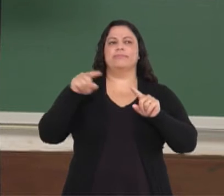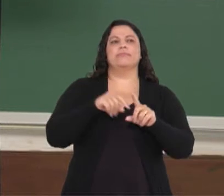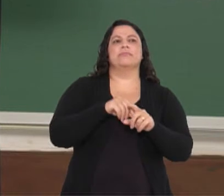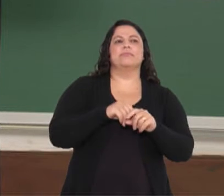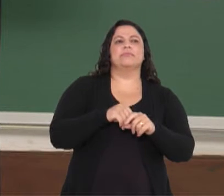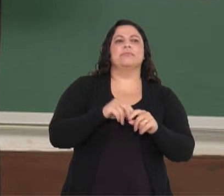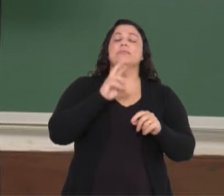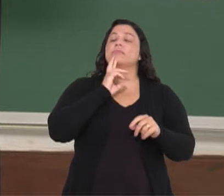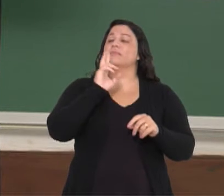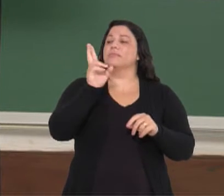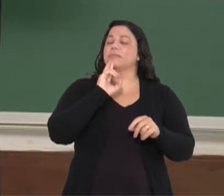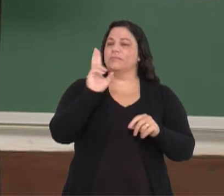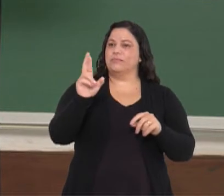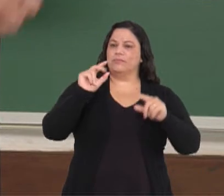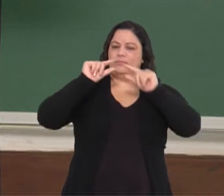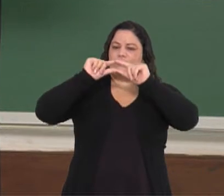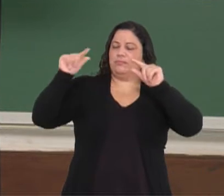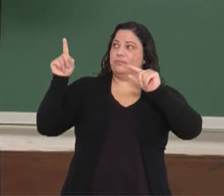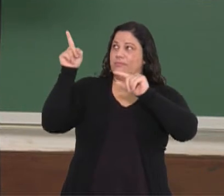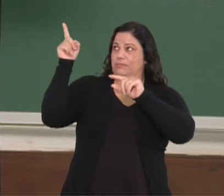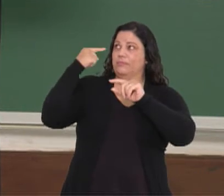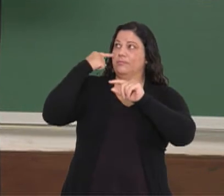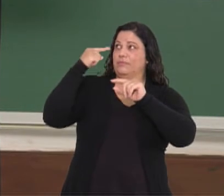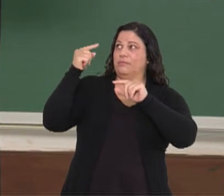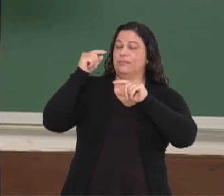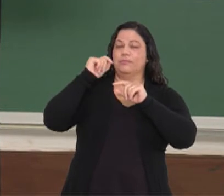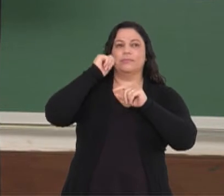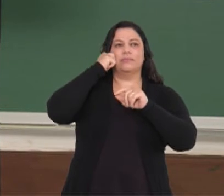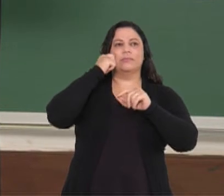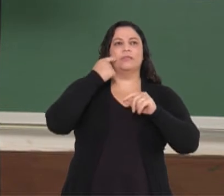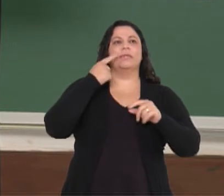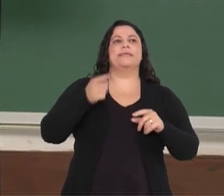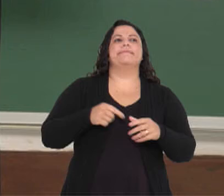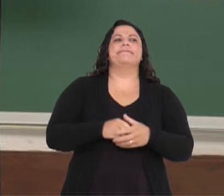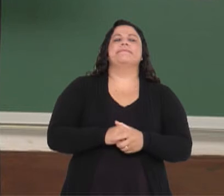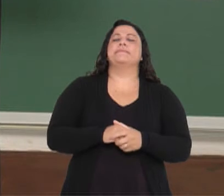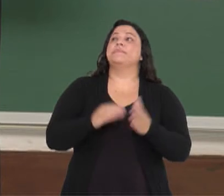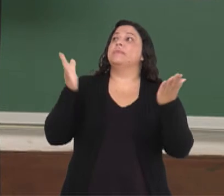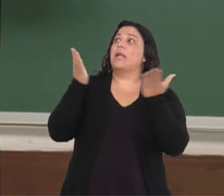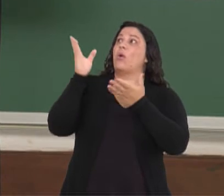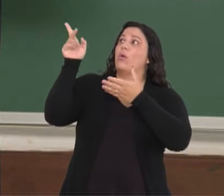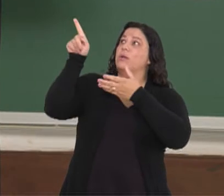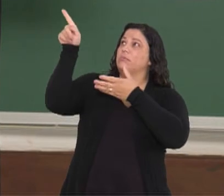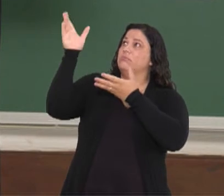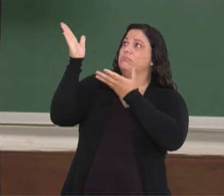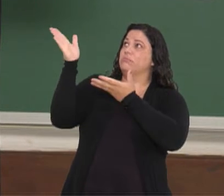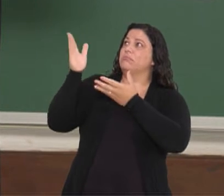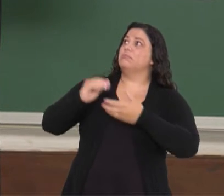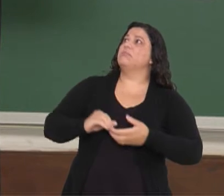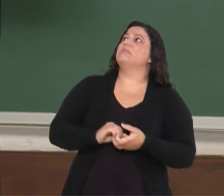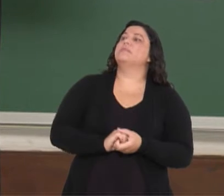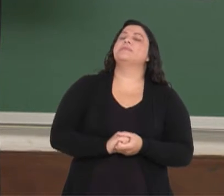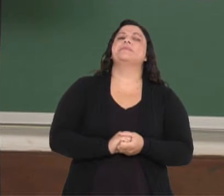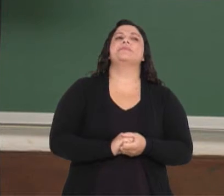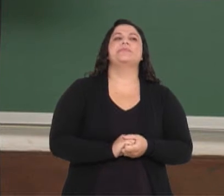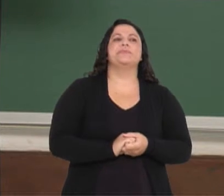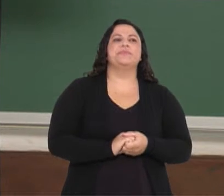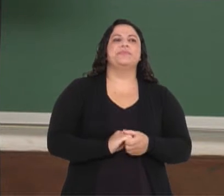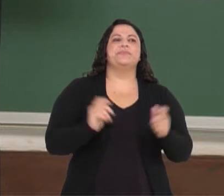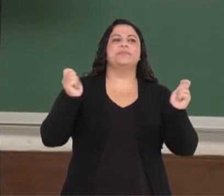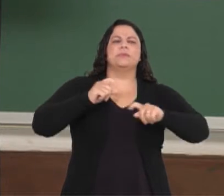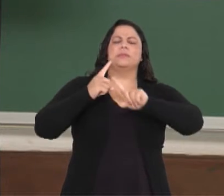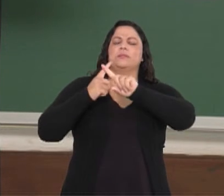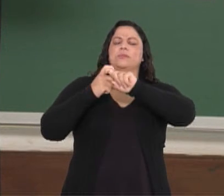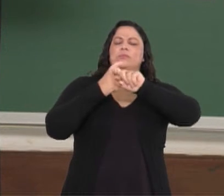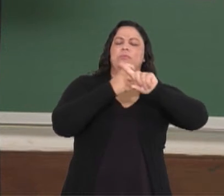menos 12x³ mais 15x². Vamos colocar na chave. Ó, na chave você tem o polinômio,